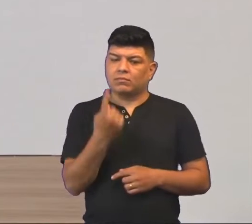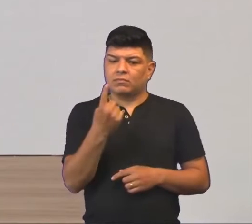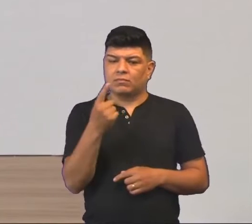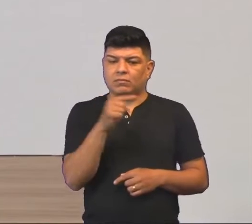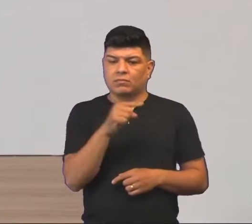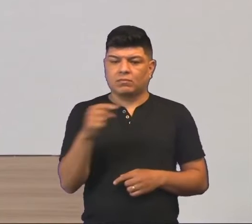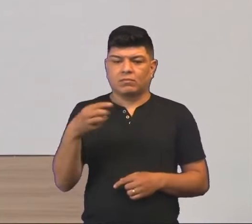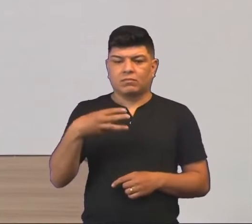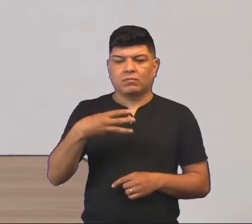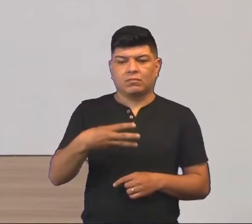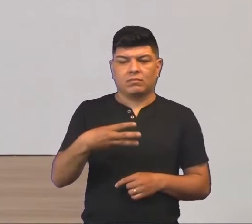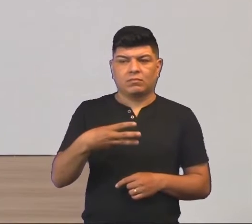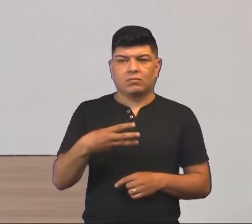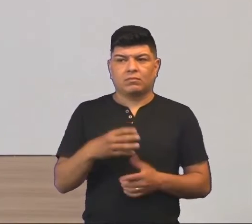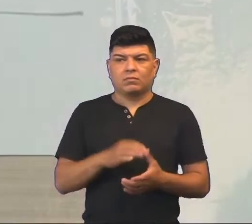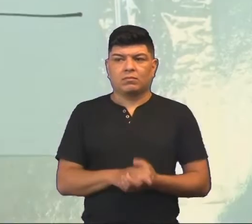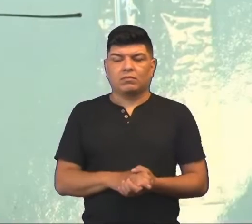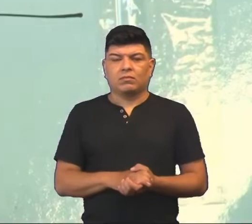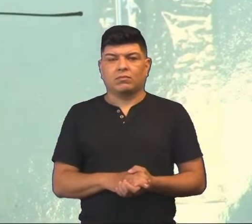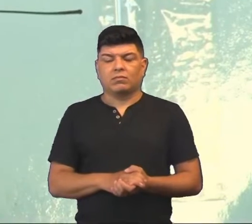1/3 ele fica mais ou menos aqui, ó.